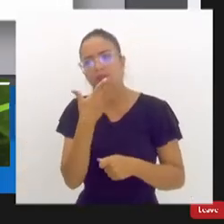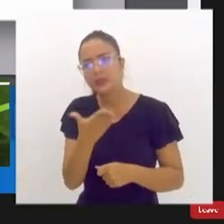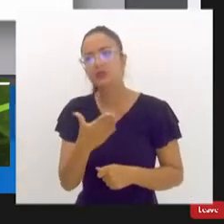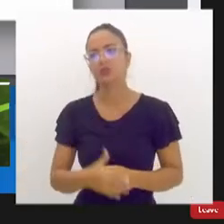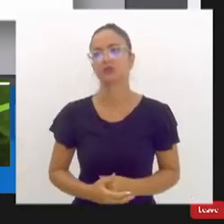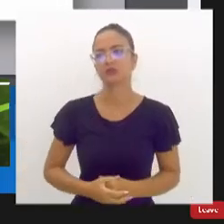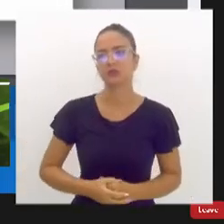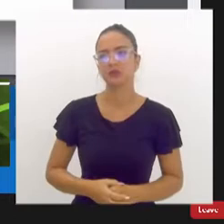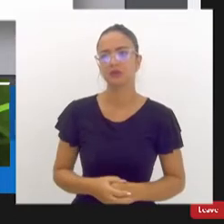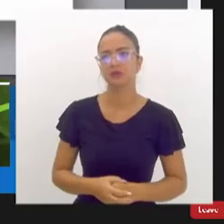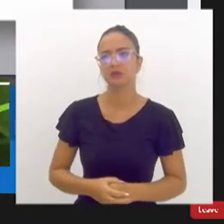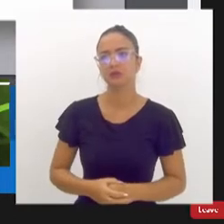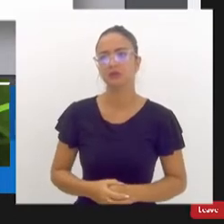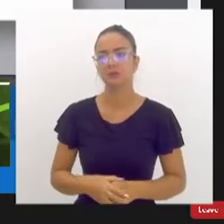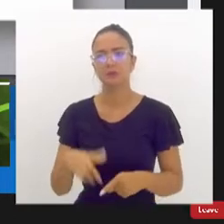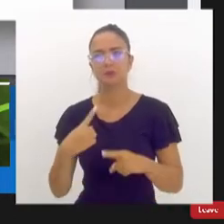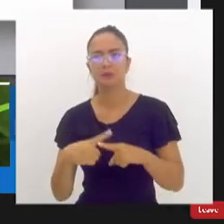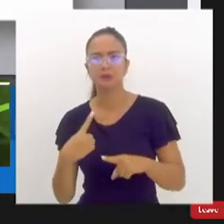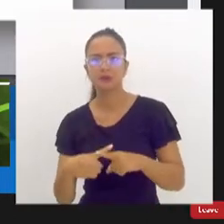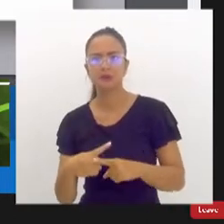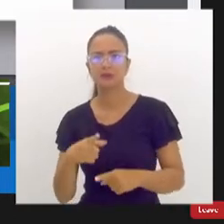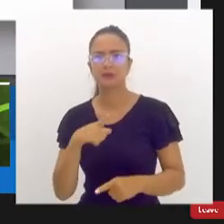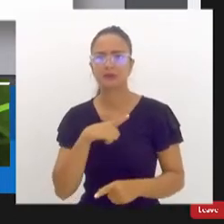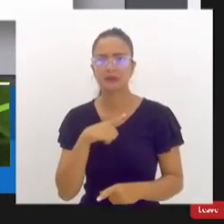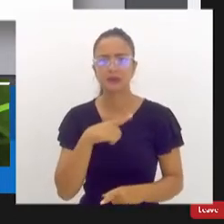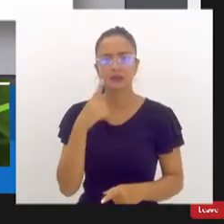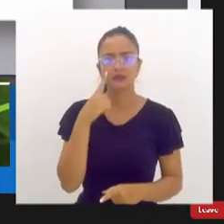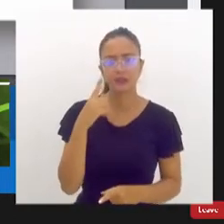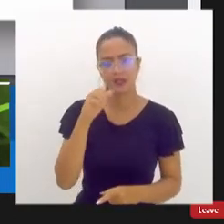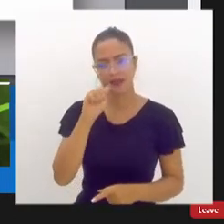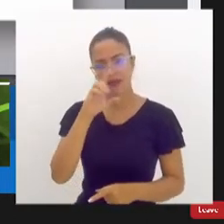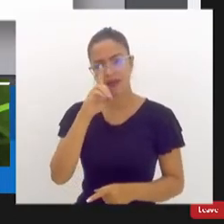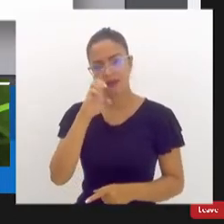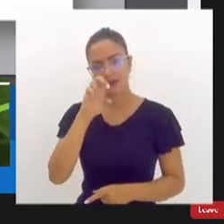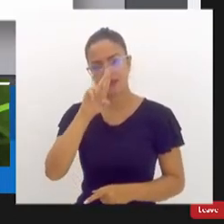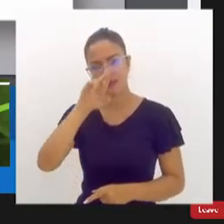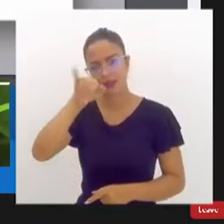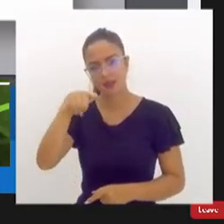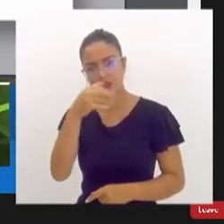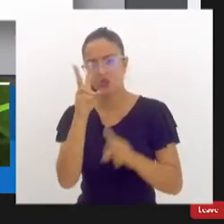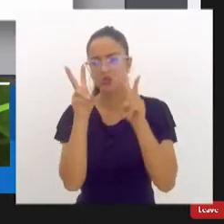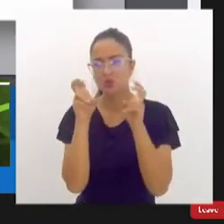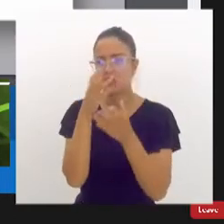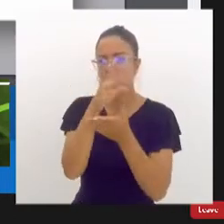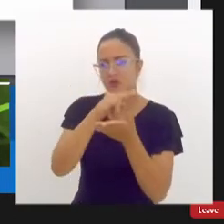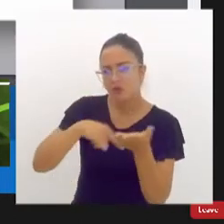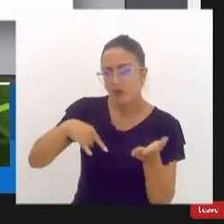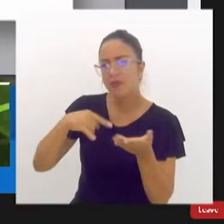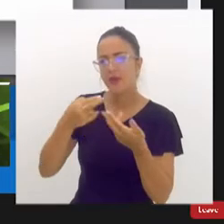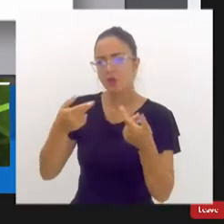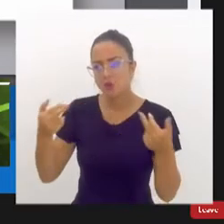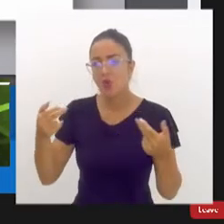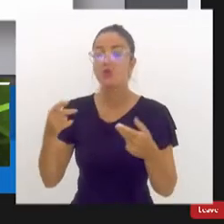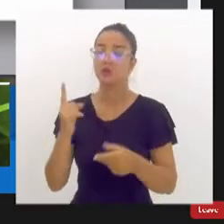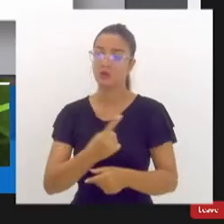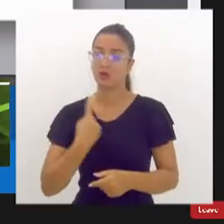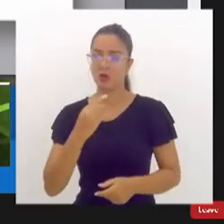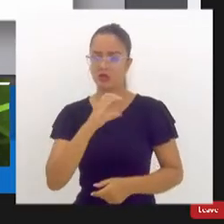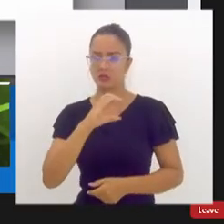foi em razão de uma consulta feita pela DERJ sobre a questão da documentação, e o Conselho se